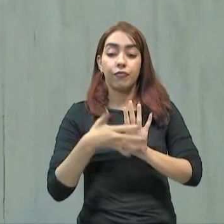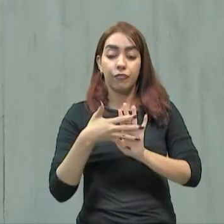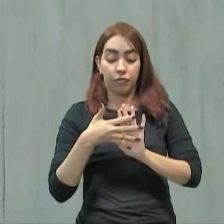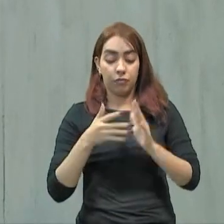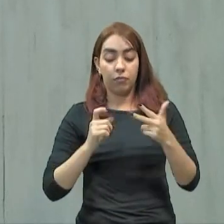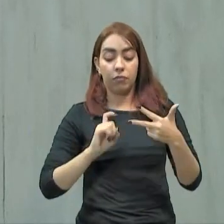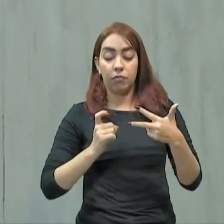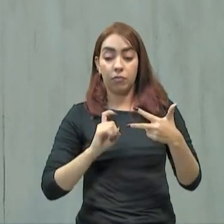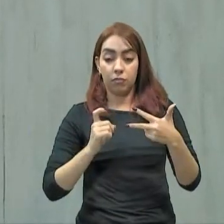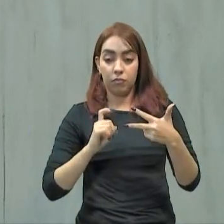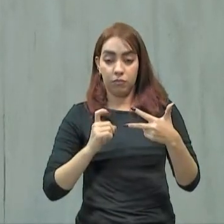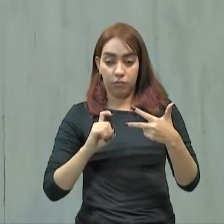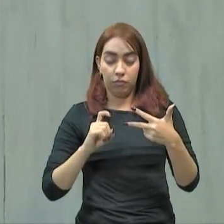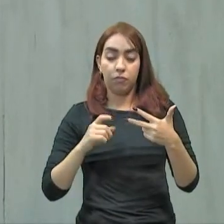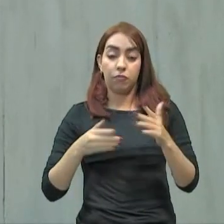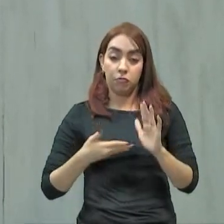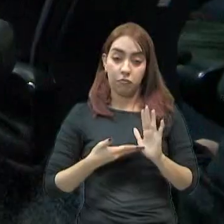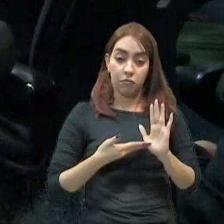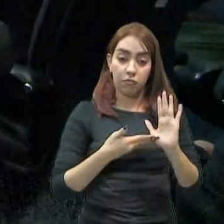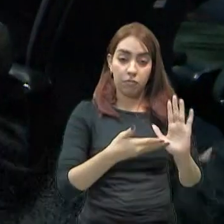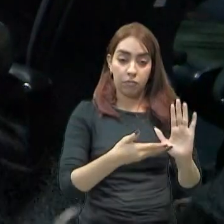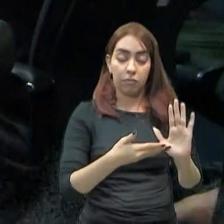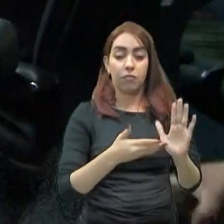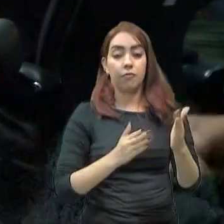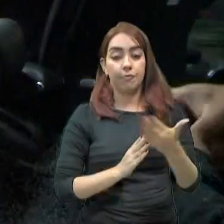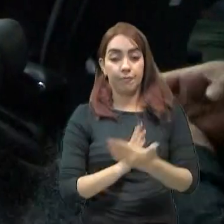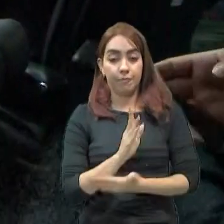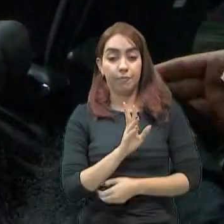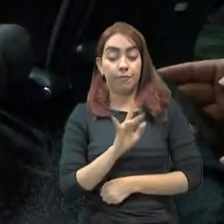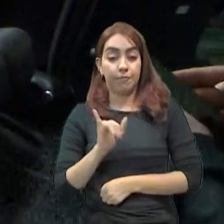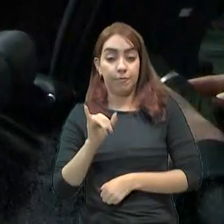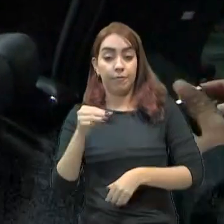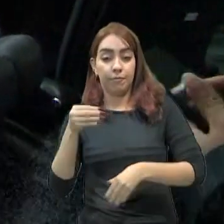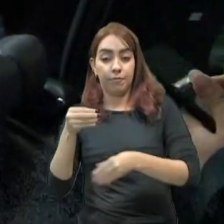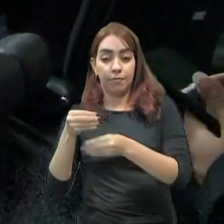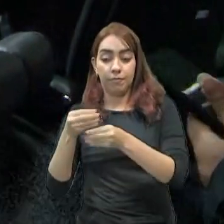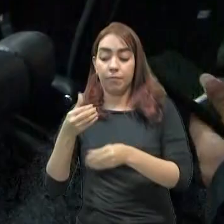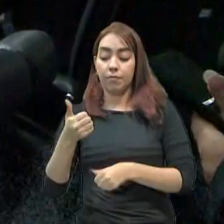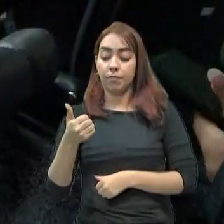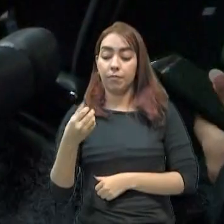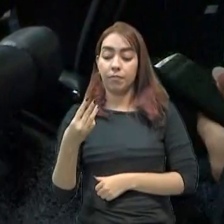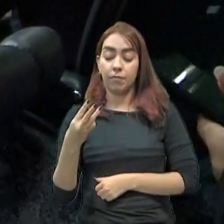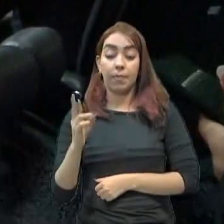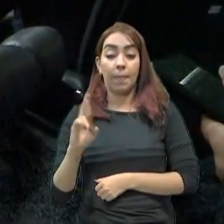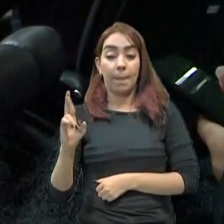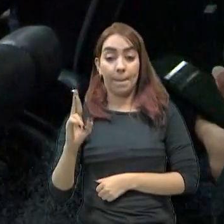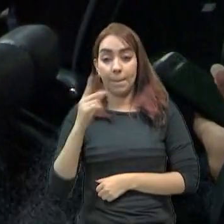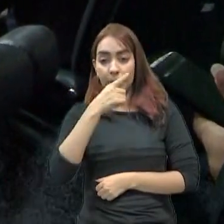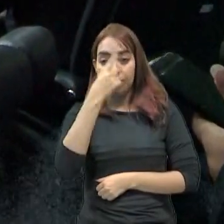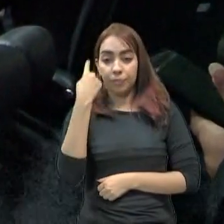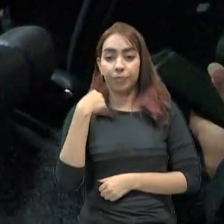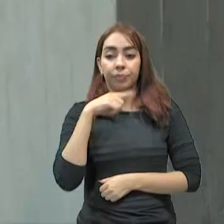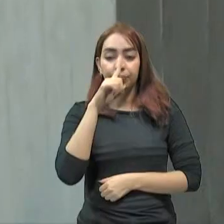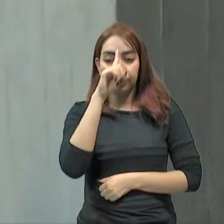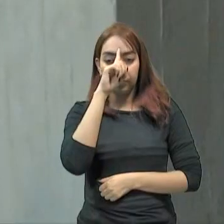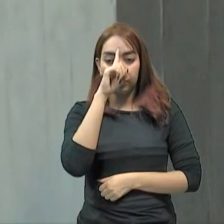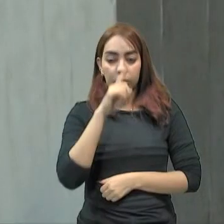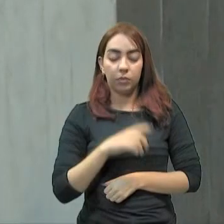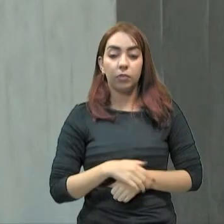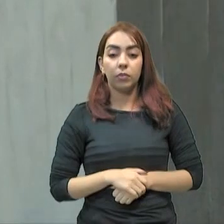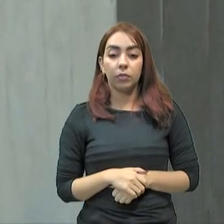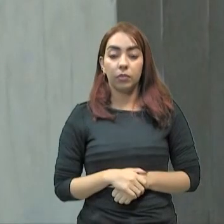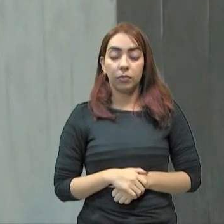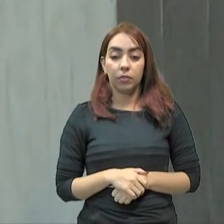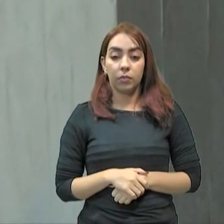quinta-feira garante a esses servidores um adicional de R 13 por hora trabalhada no reforço operacional com